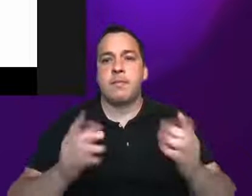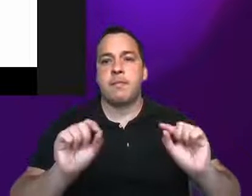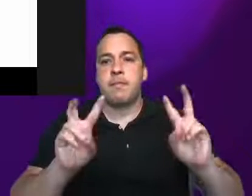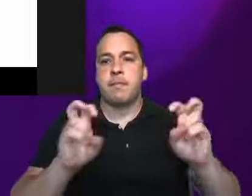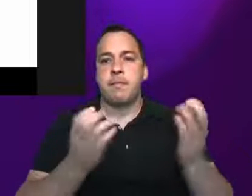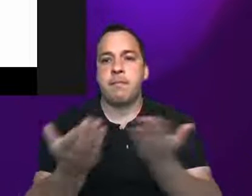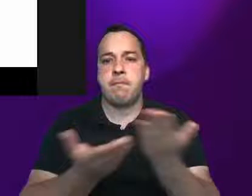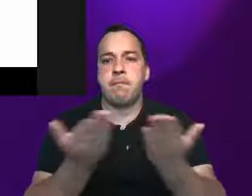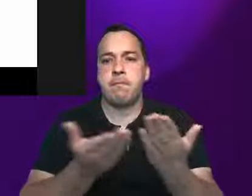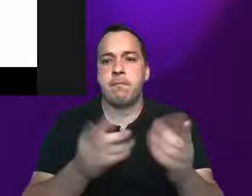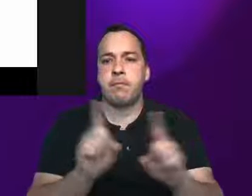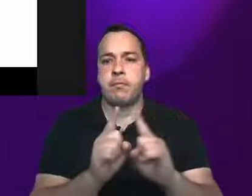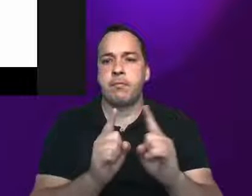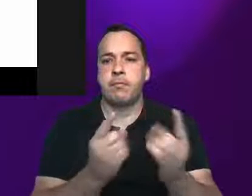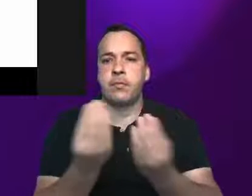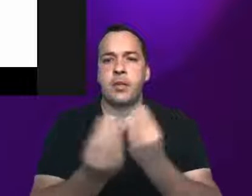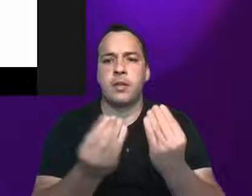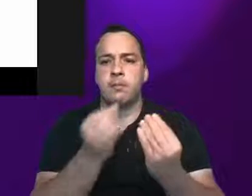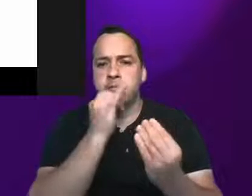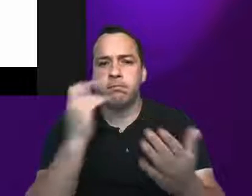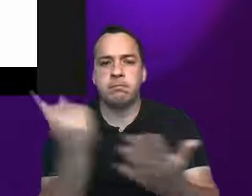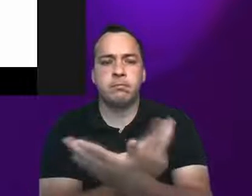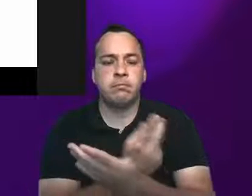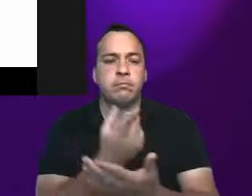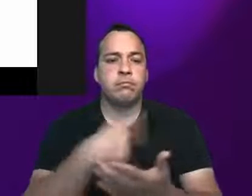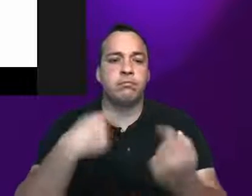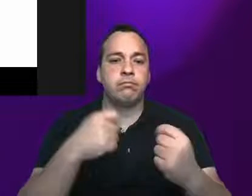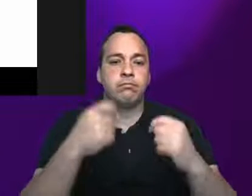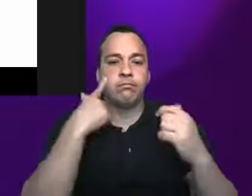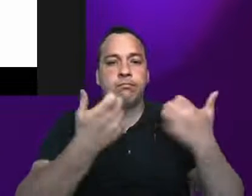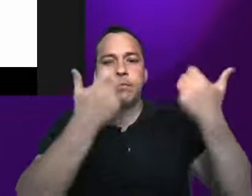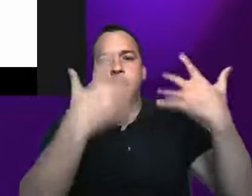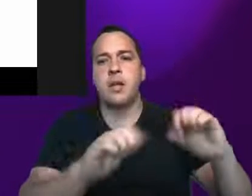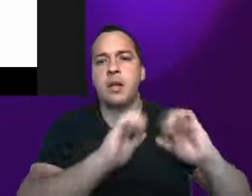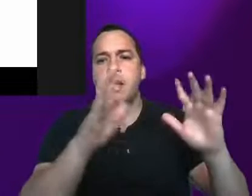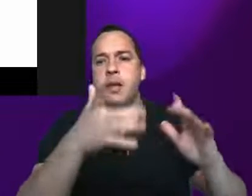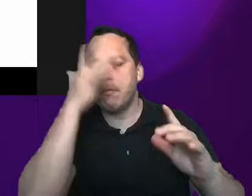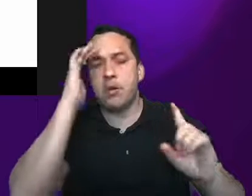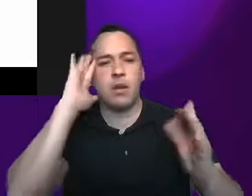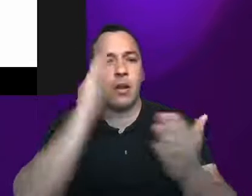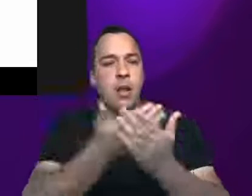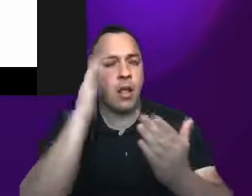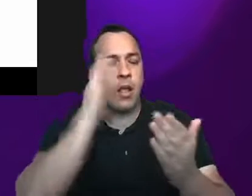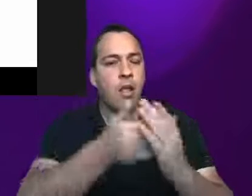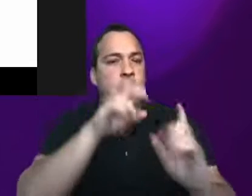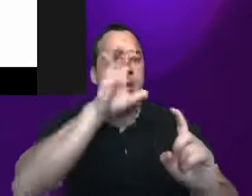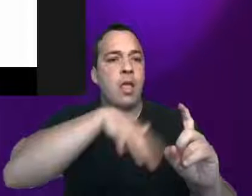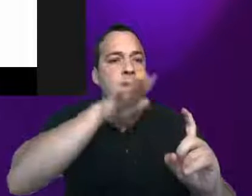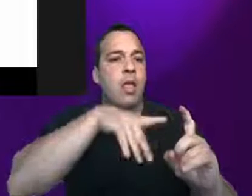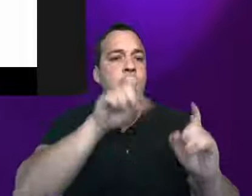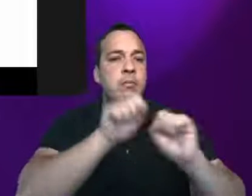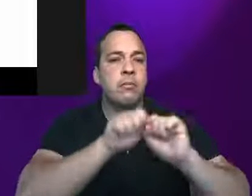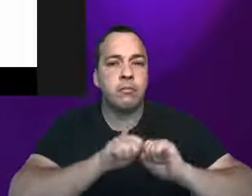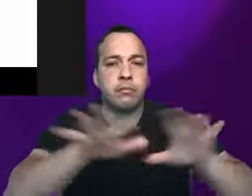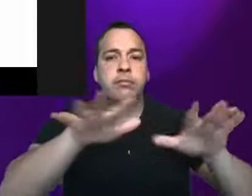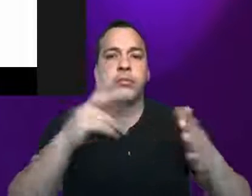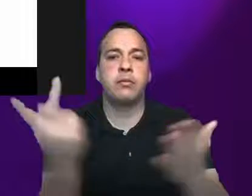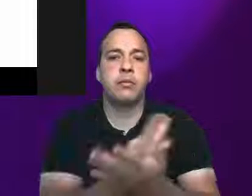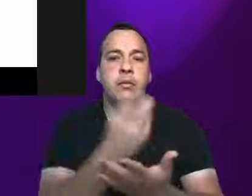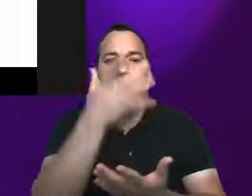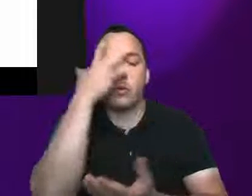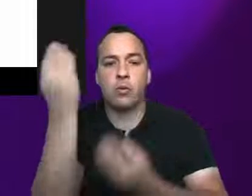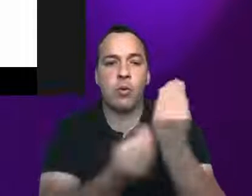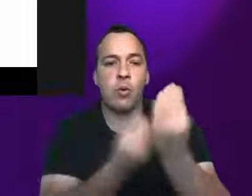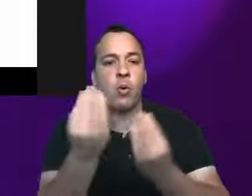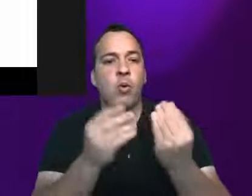algum deles, que a gente precisa desmistificar e espalhar para a comunidade de nefrointensivismo quais são